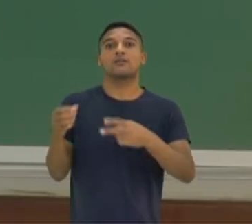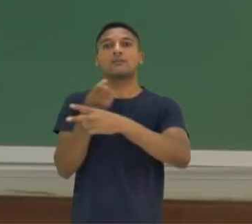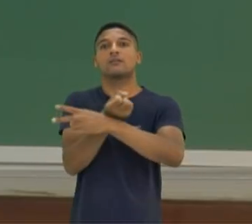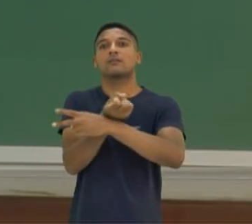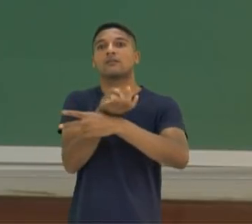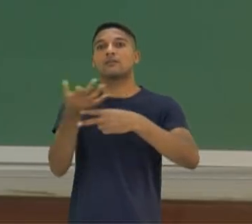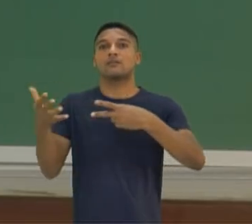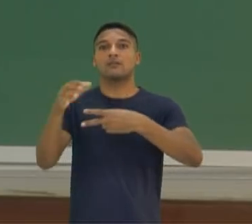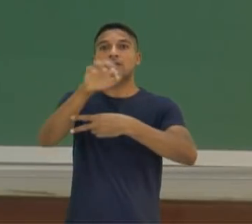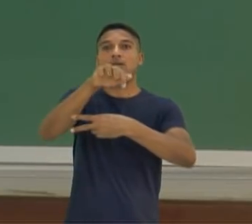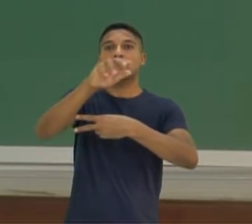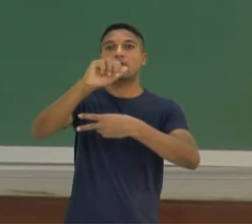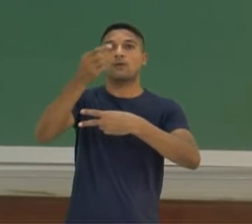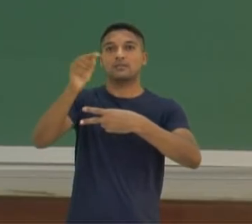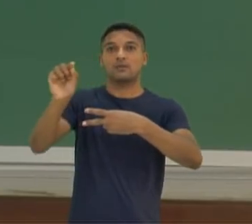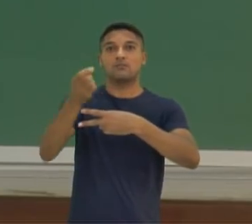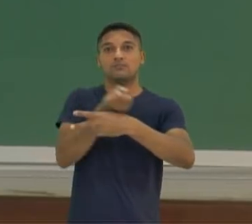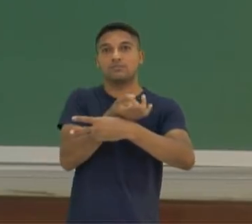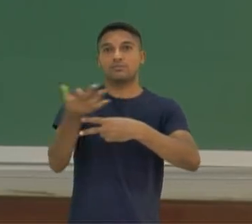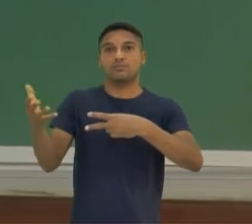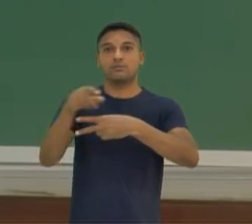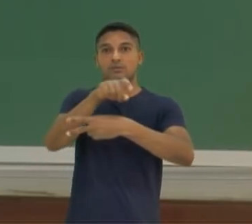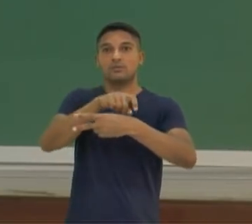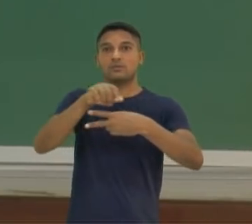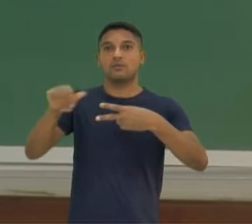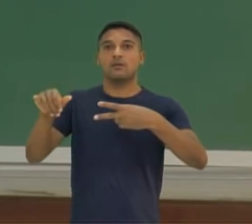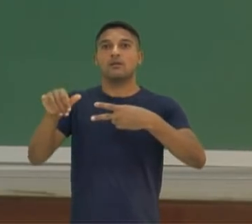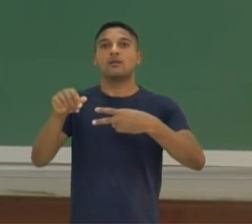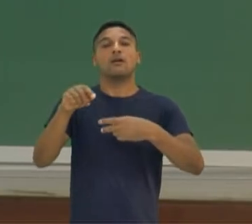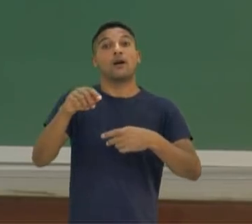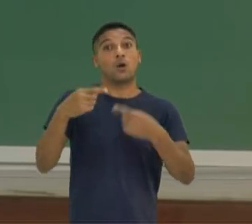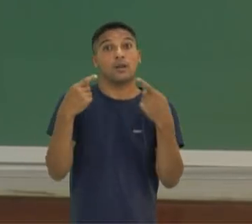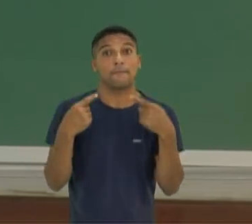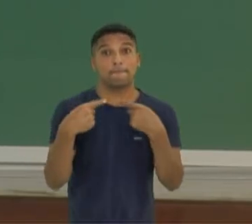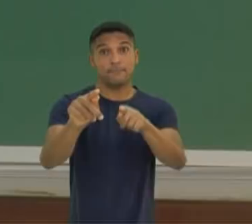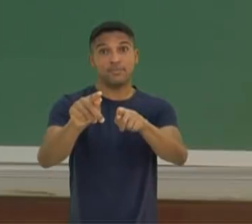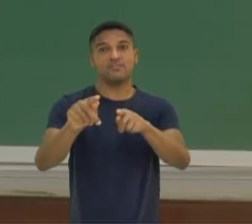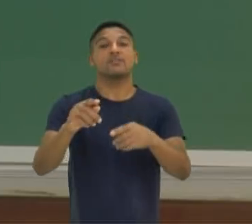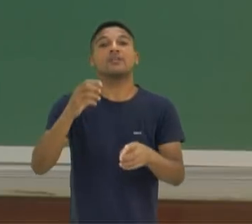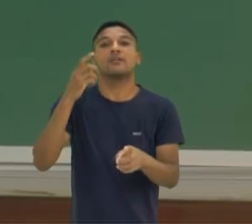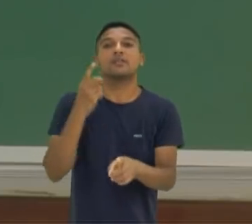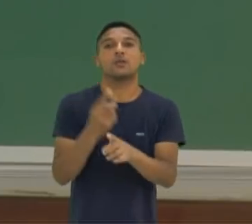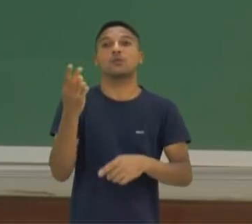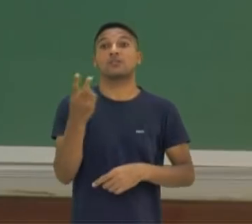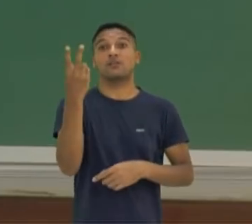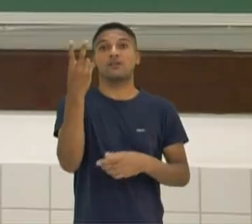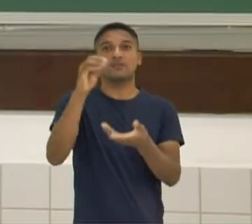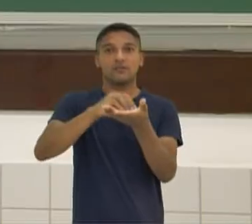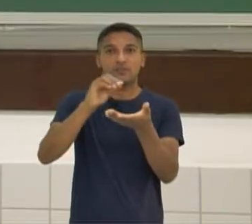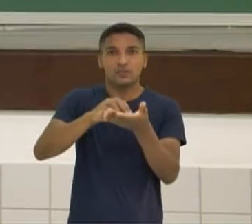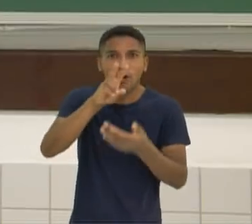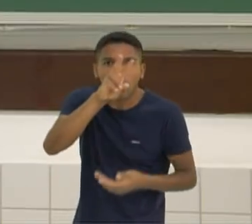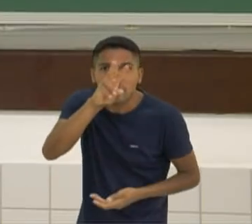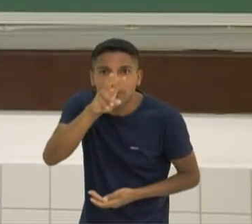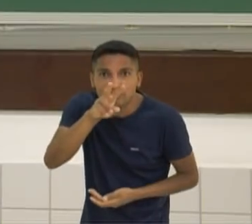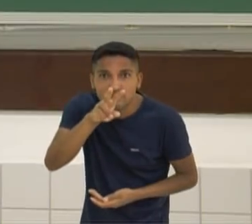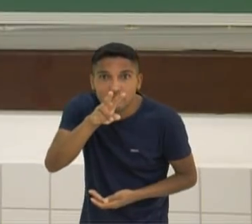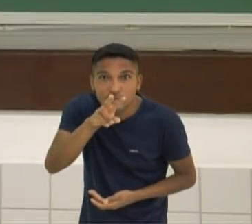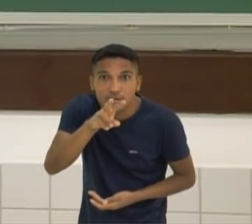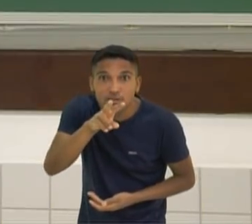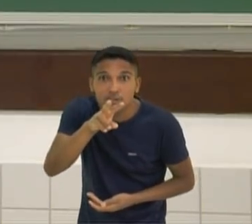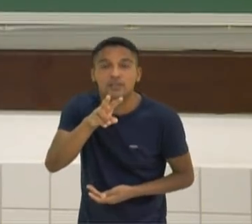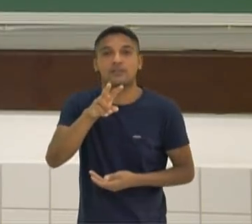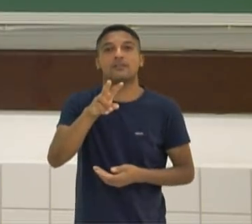eu desafio vocês a utilizar equações para descobrir o valor que está faltando. Vou dar um tempinho